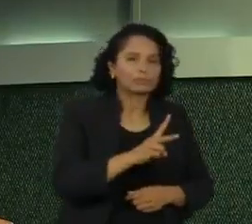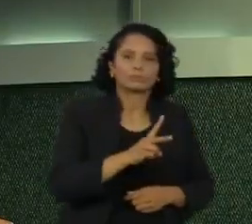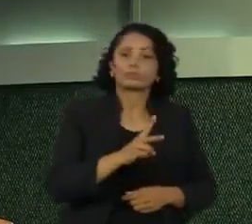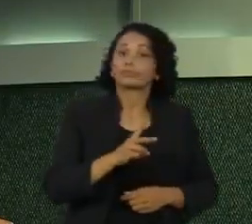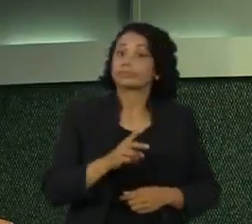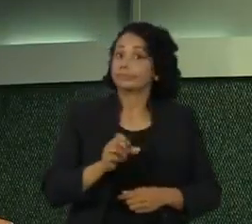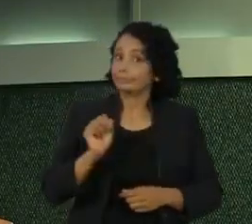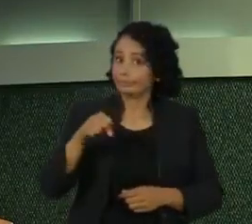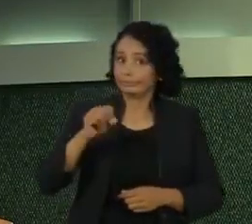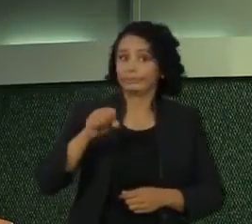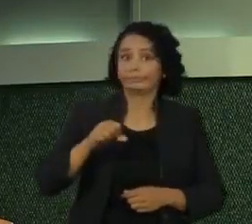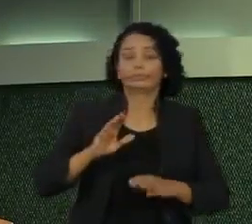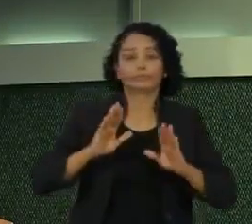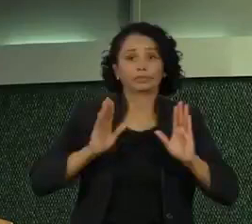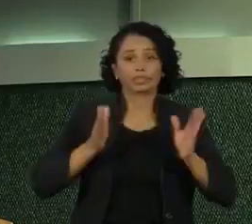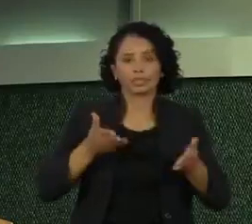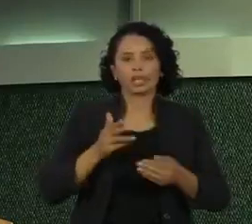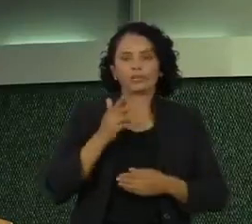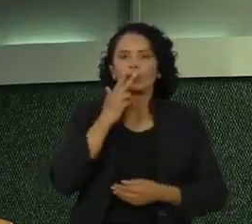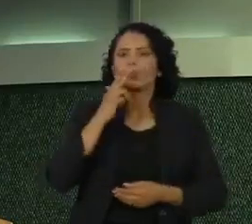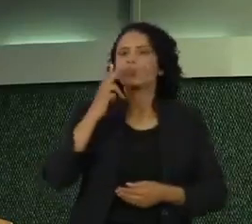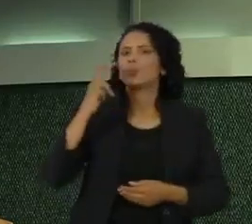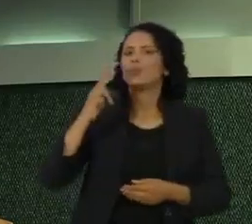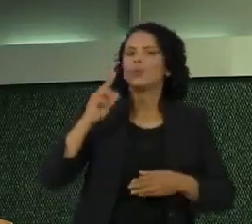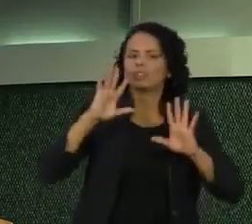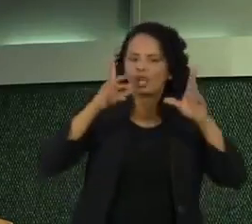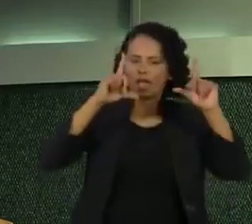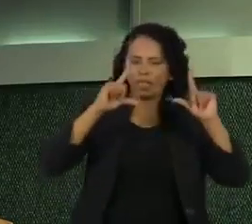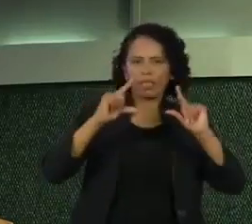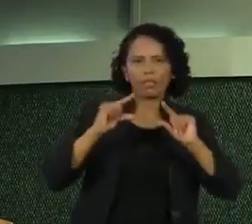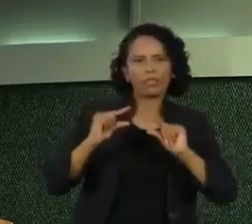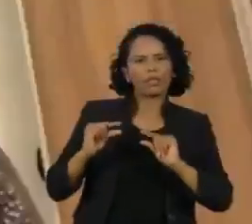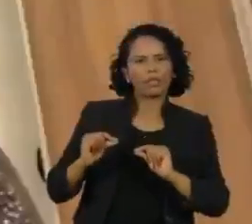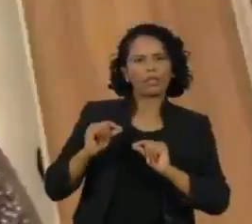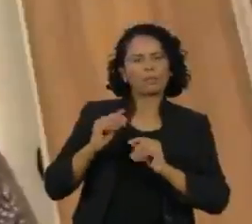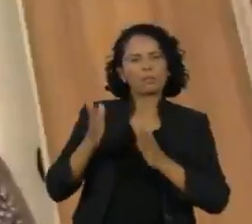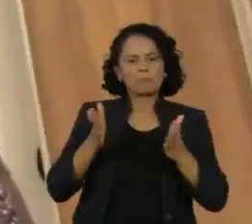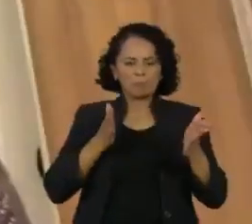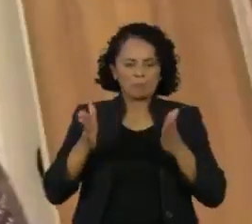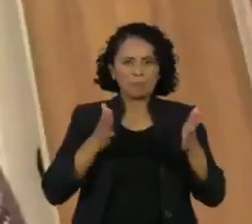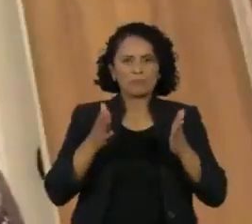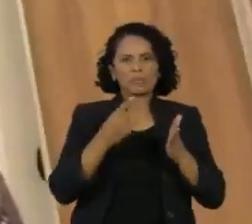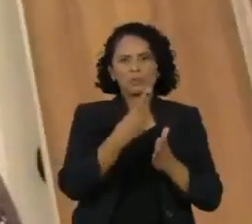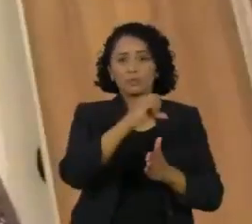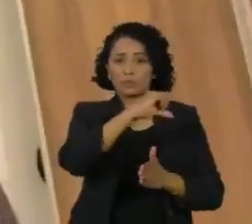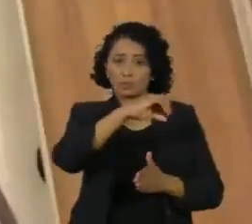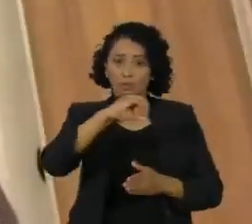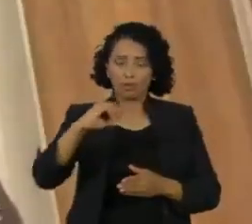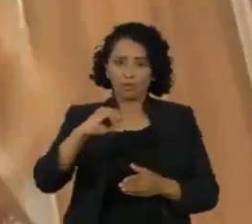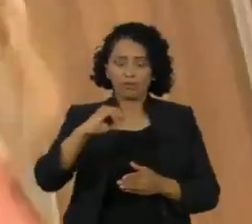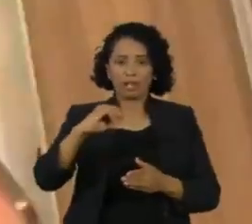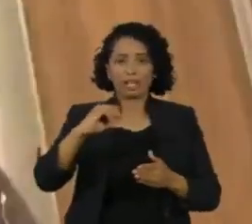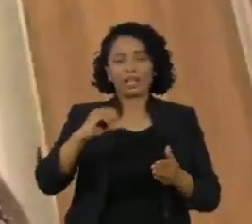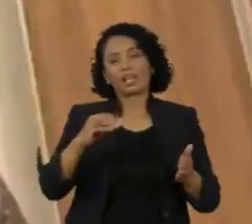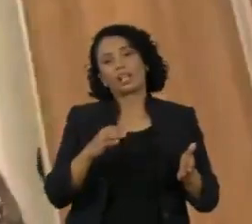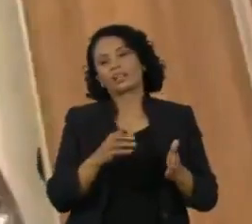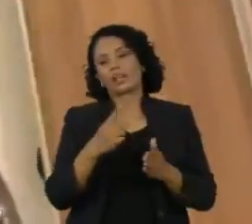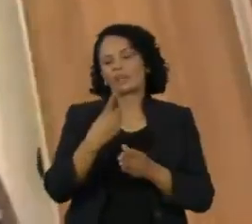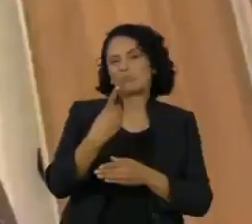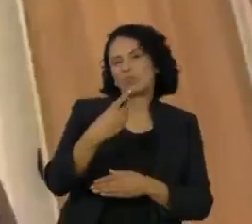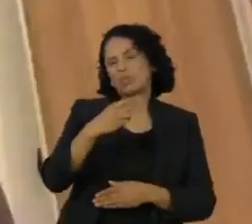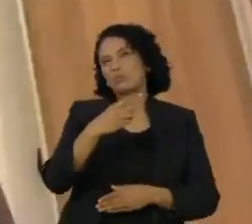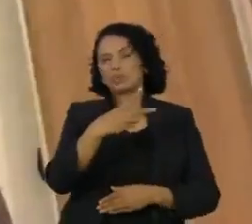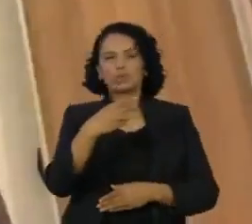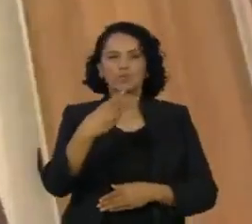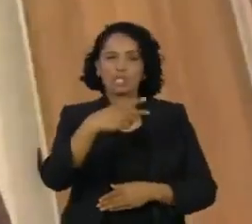caiu muito o uso de cigarro, né, da década de 90 para hoje, né, os últimos dados que a gente tem de 2019,